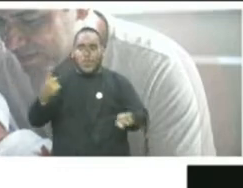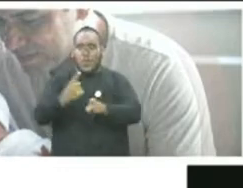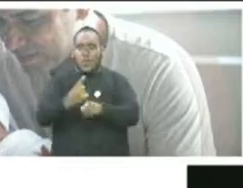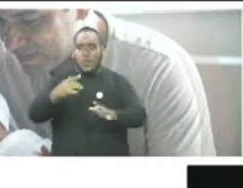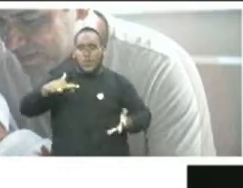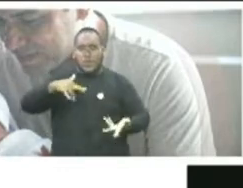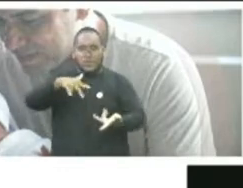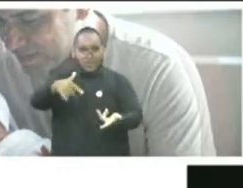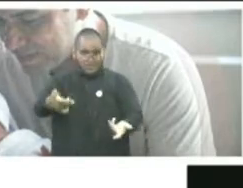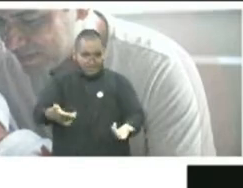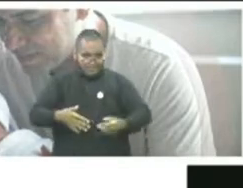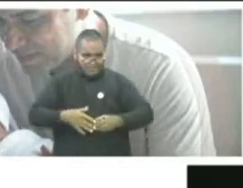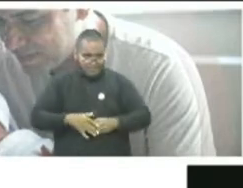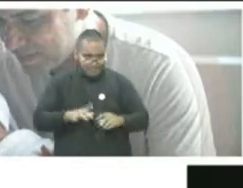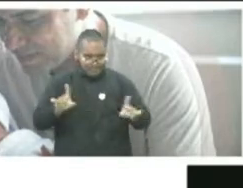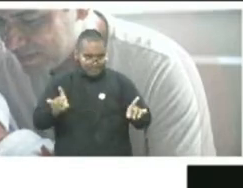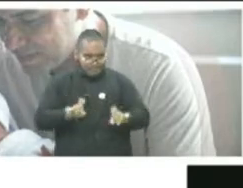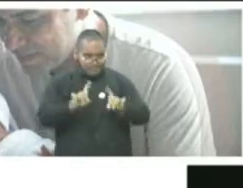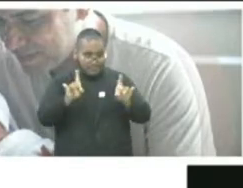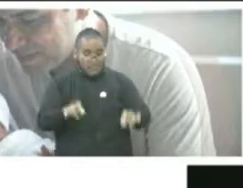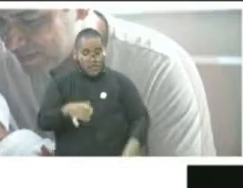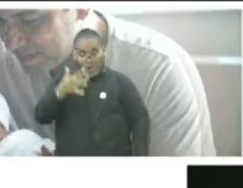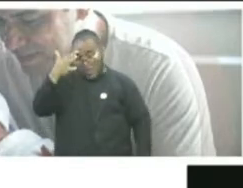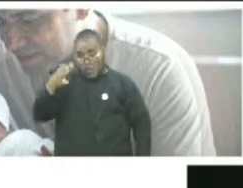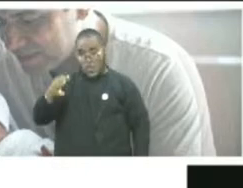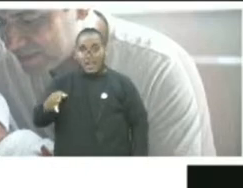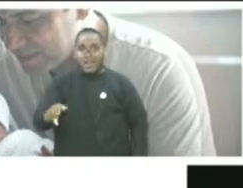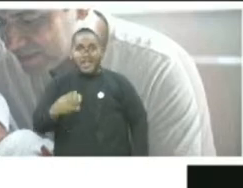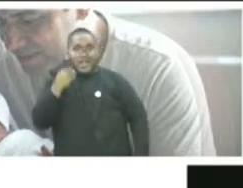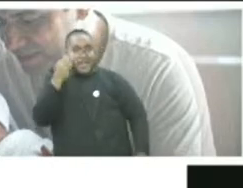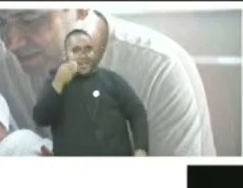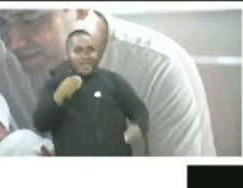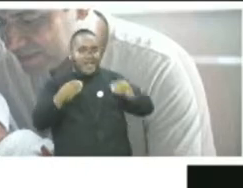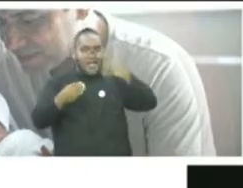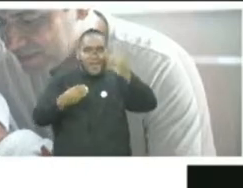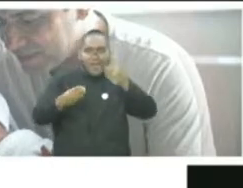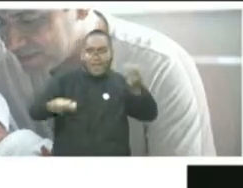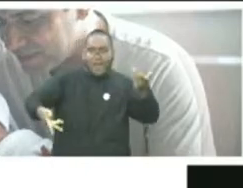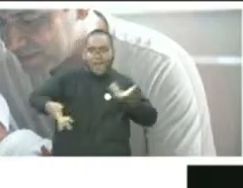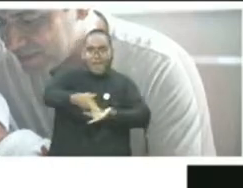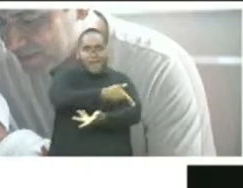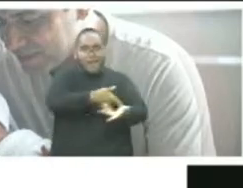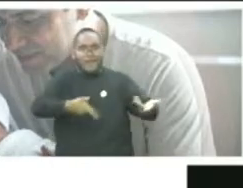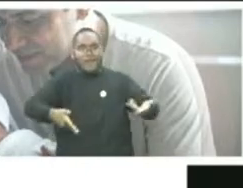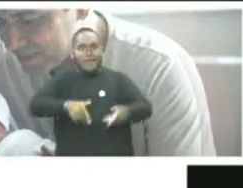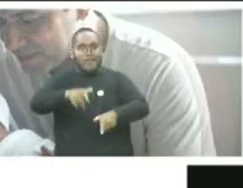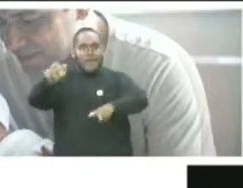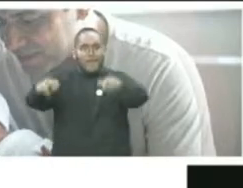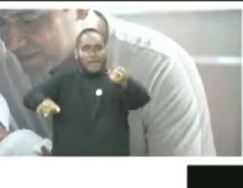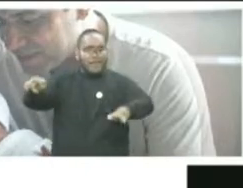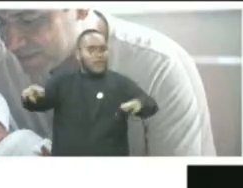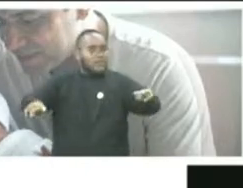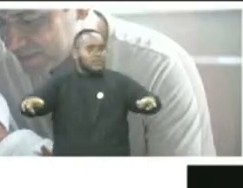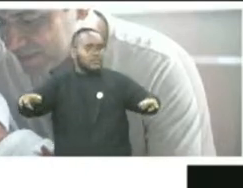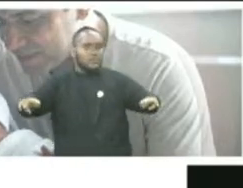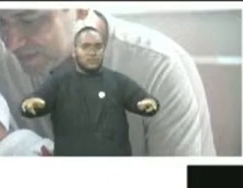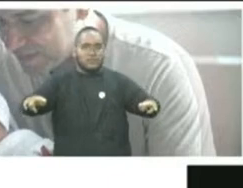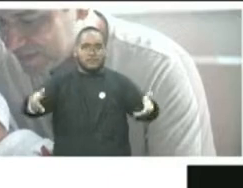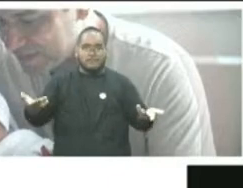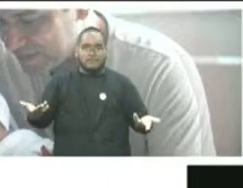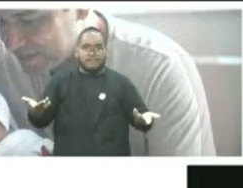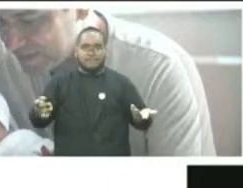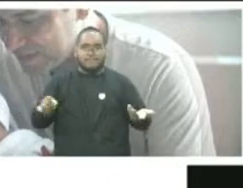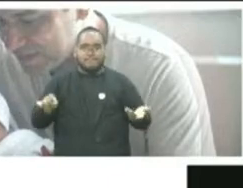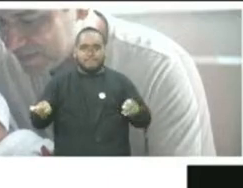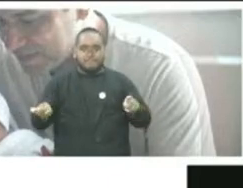foi troca de experiência. As pessoas, era alguma coisa muito nova